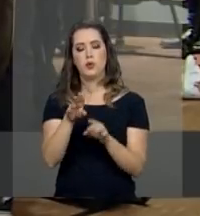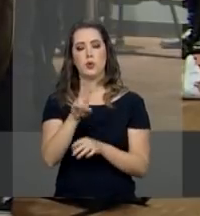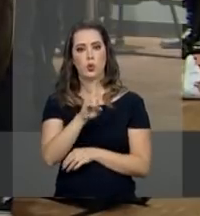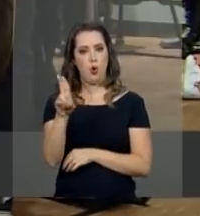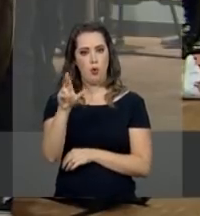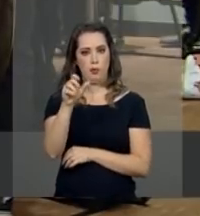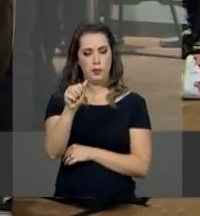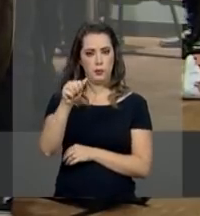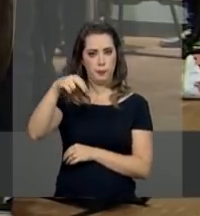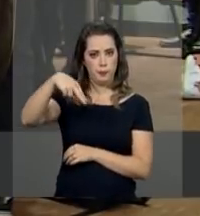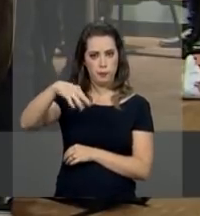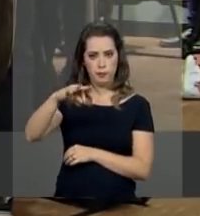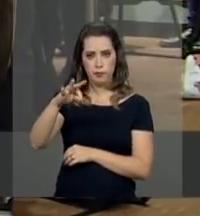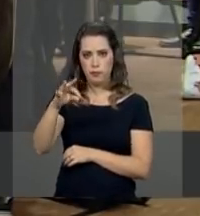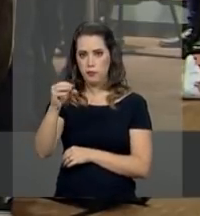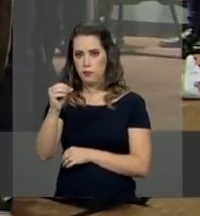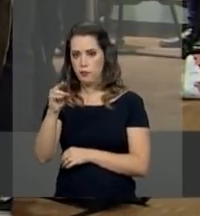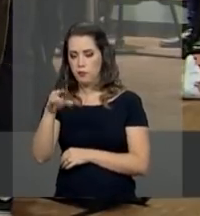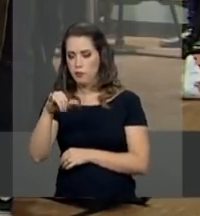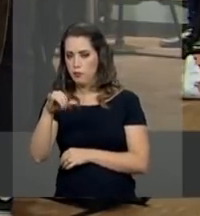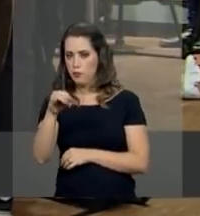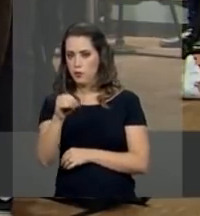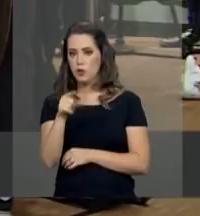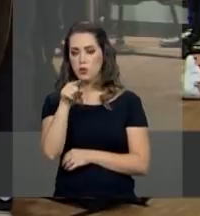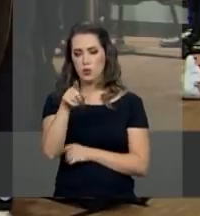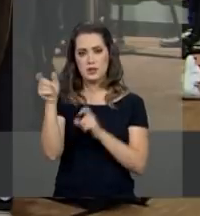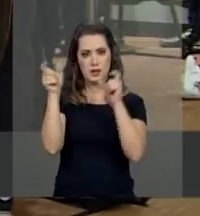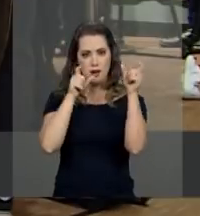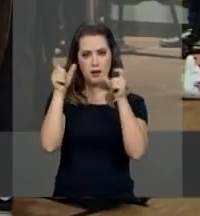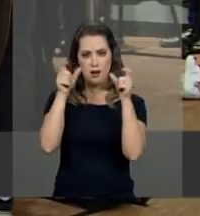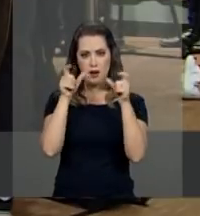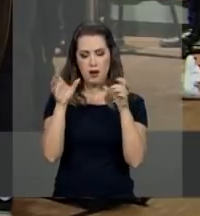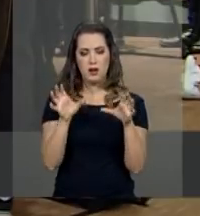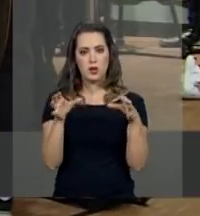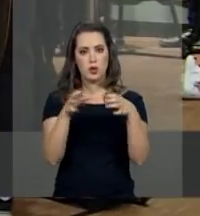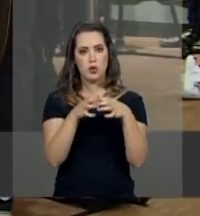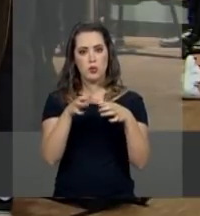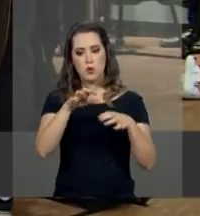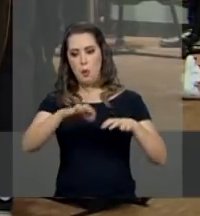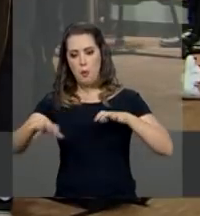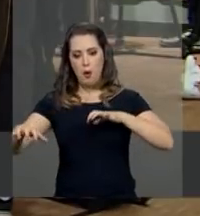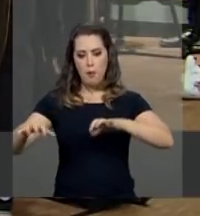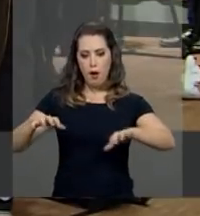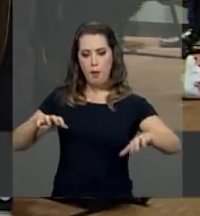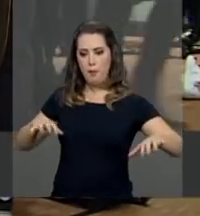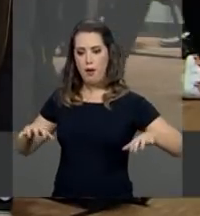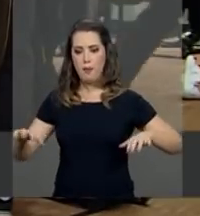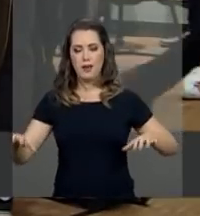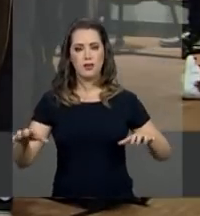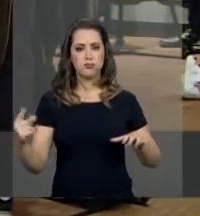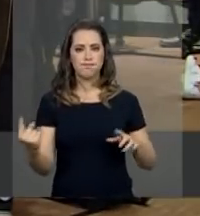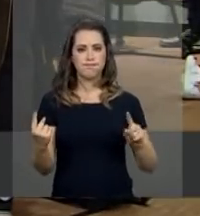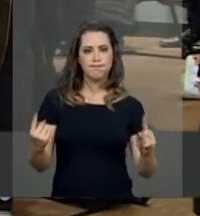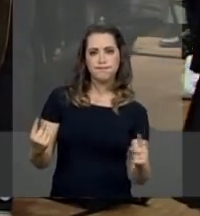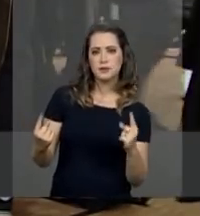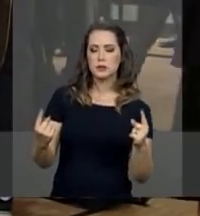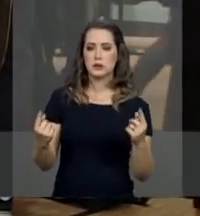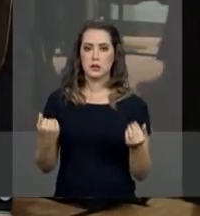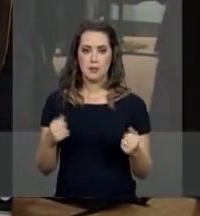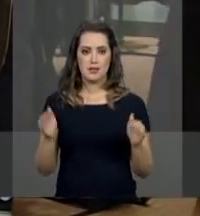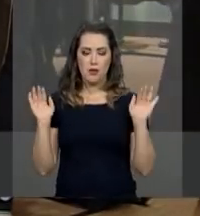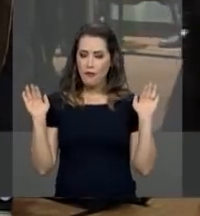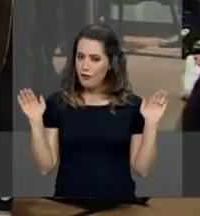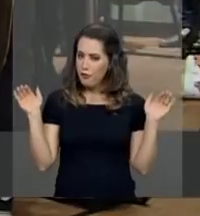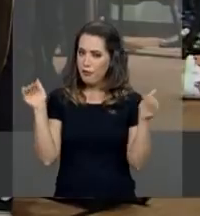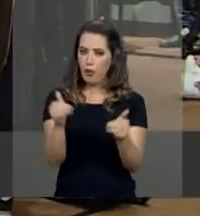fazendo um discurso alertando para a crescente polarização no mundo. Ele pede para que os líderes foquem em direitos humanos quando forem